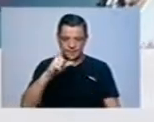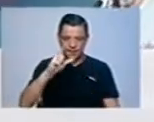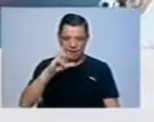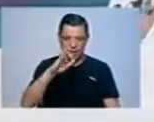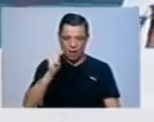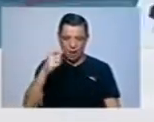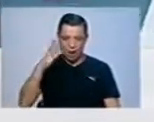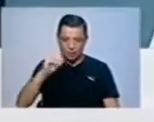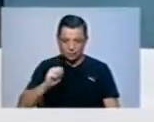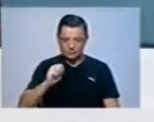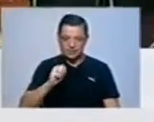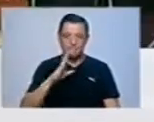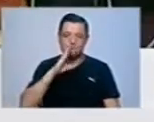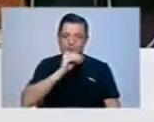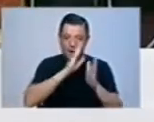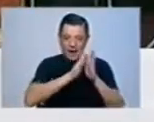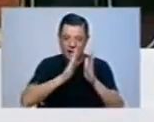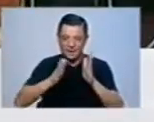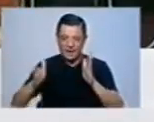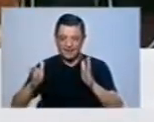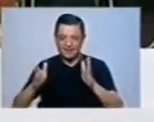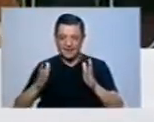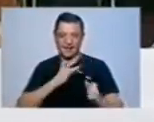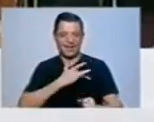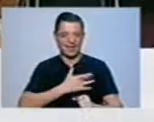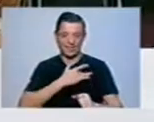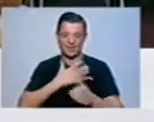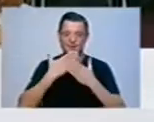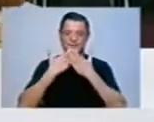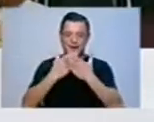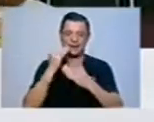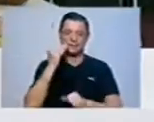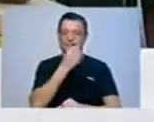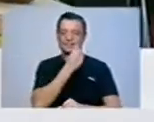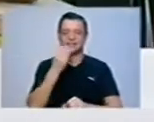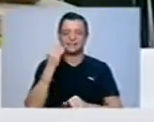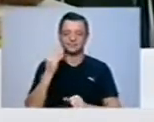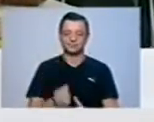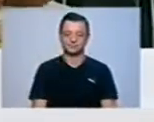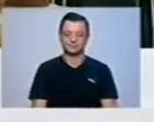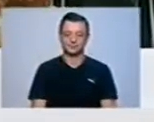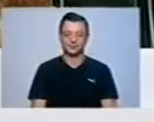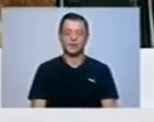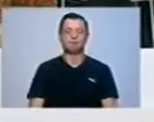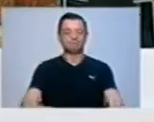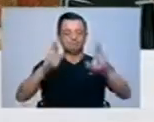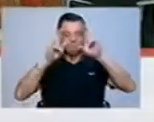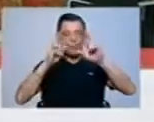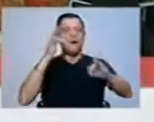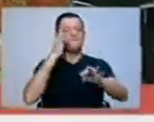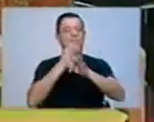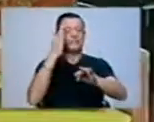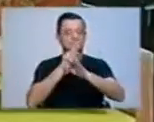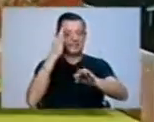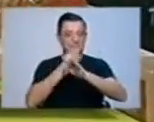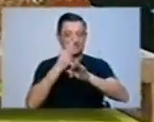depois vamos fazer este tratamento aqui de uma vez só. Obrigada, um beijinho. E boas festas. Obrigada. Uma